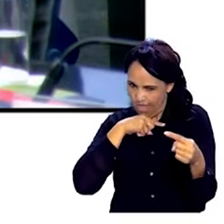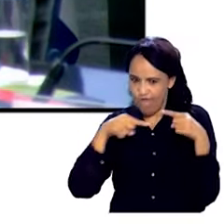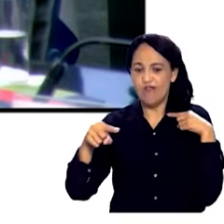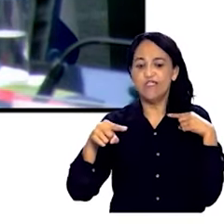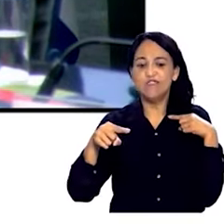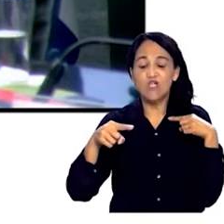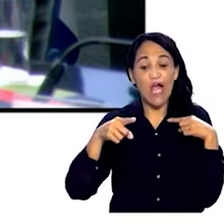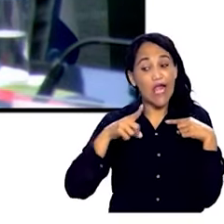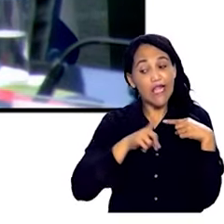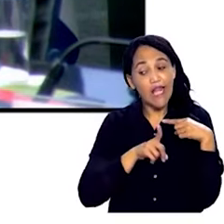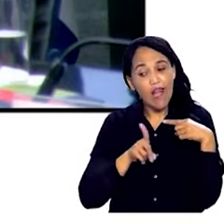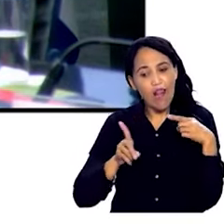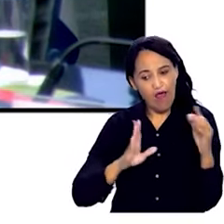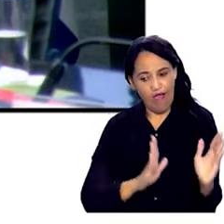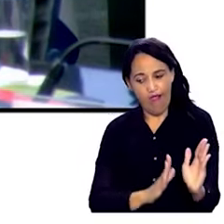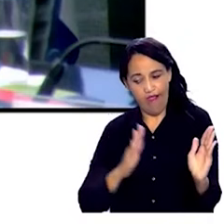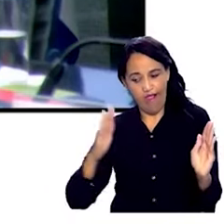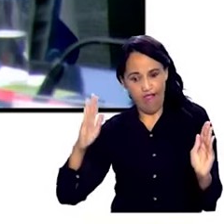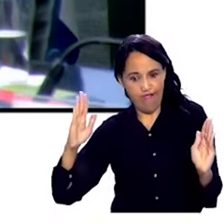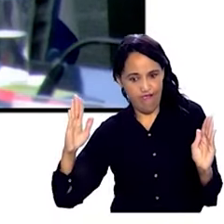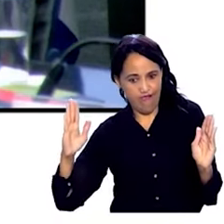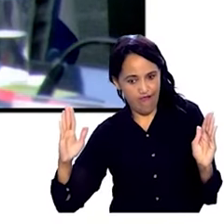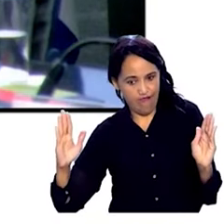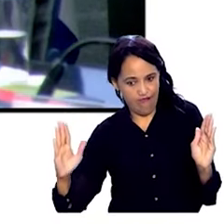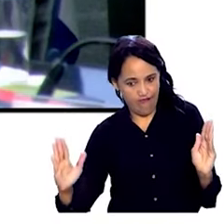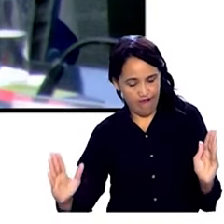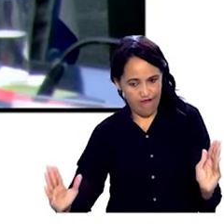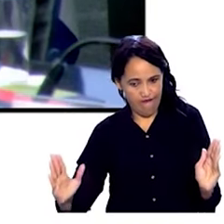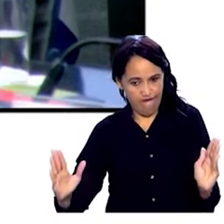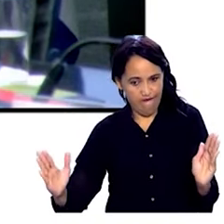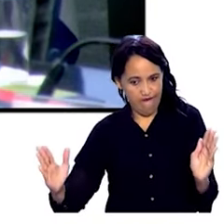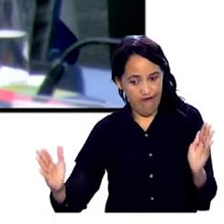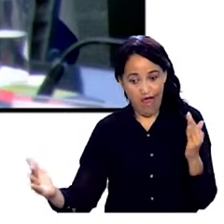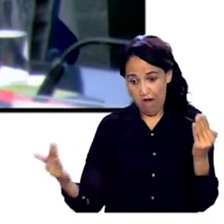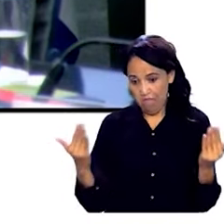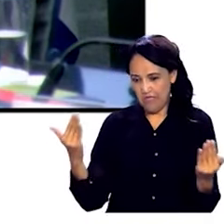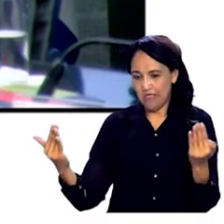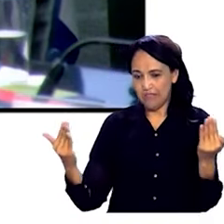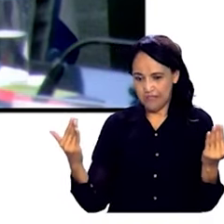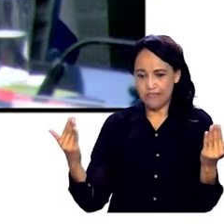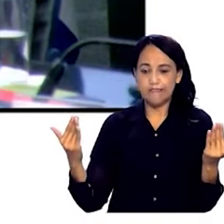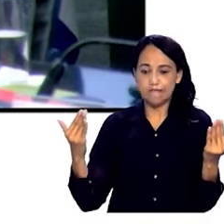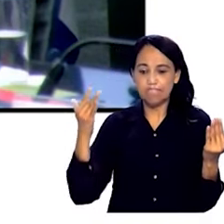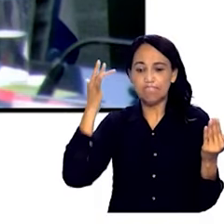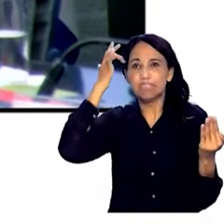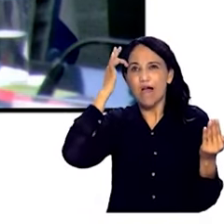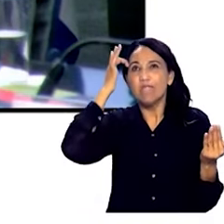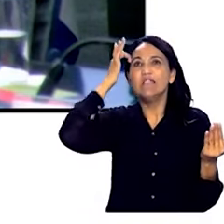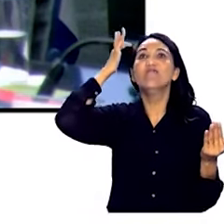dade a comparação é muito mais fácil que na horizontalidade